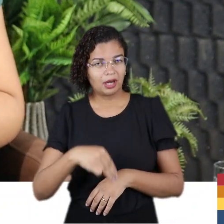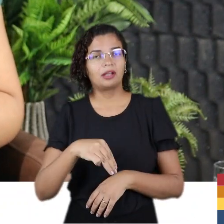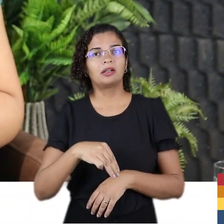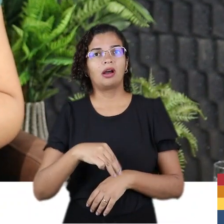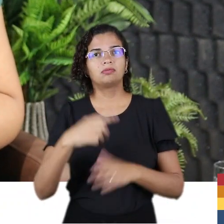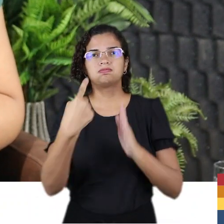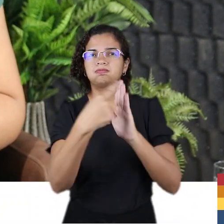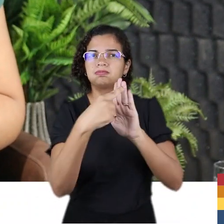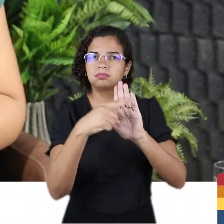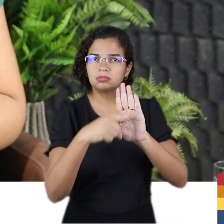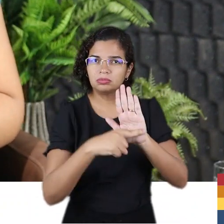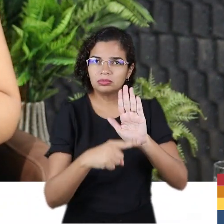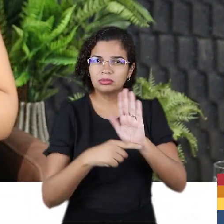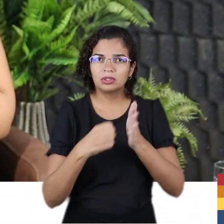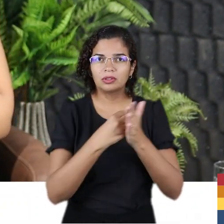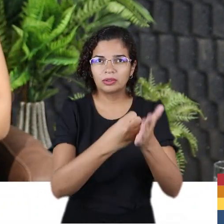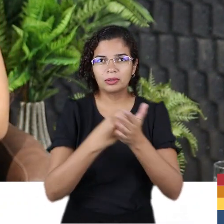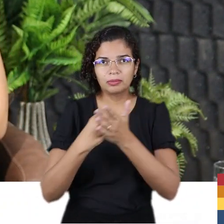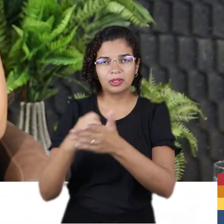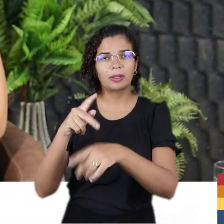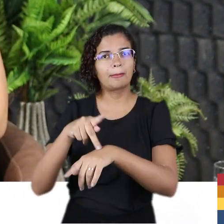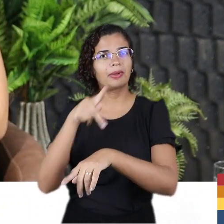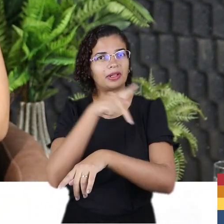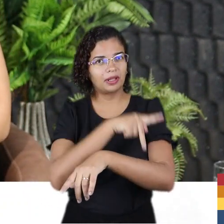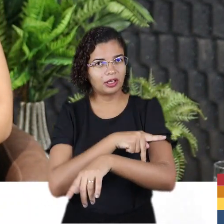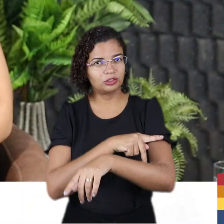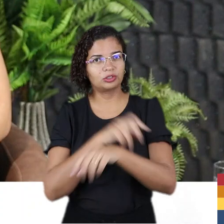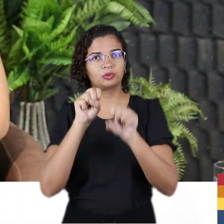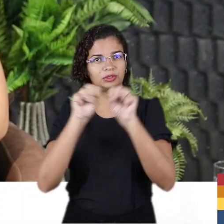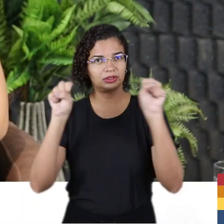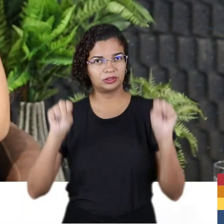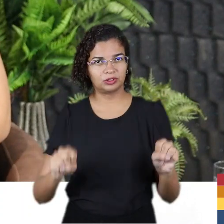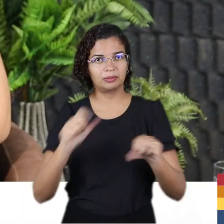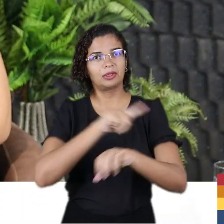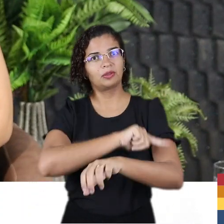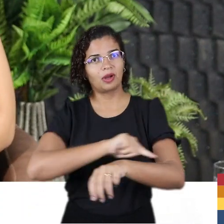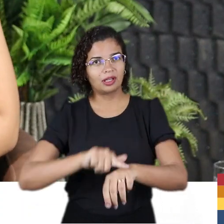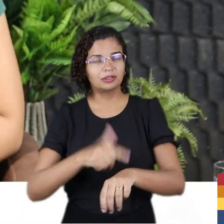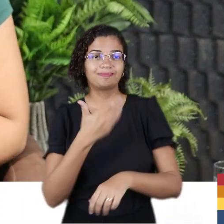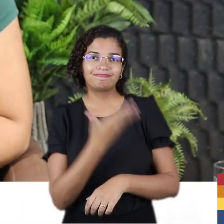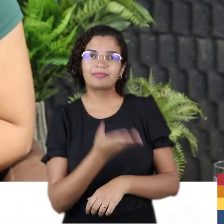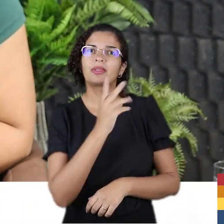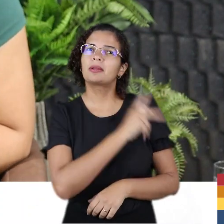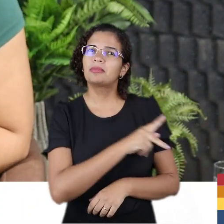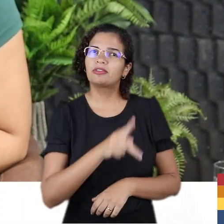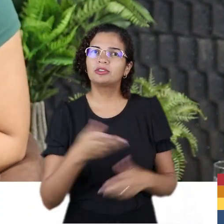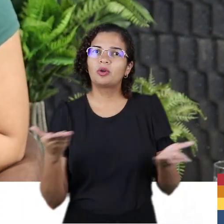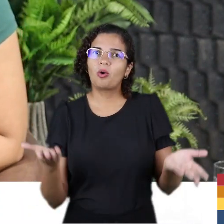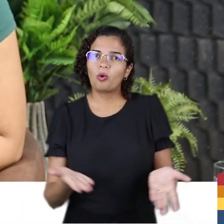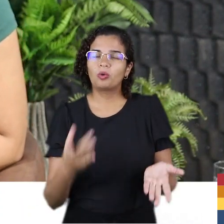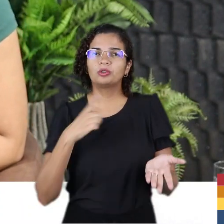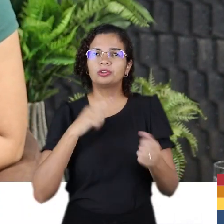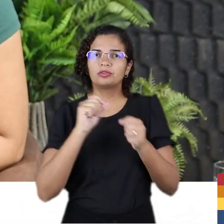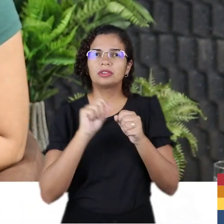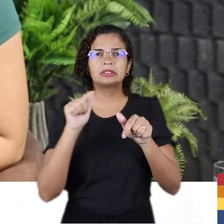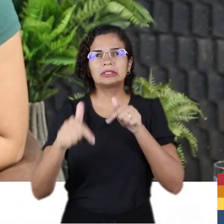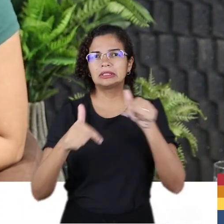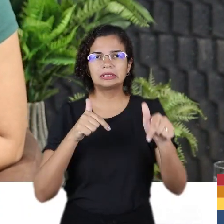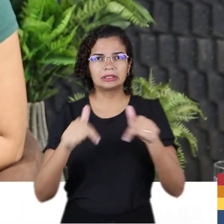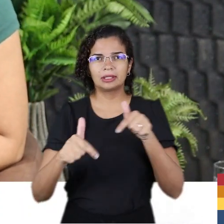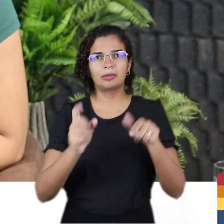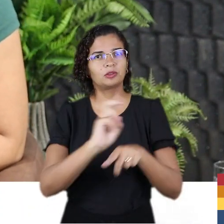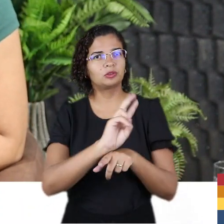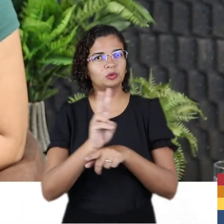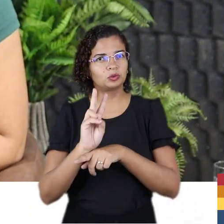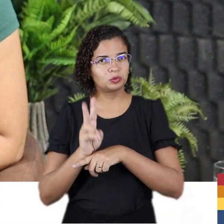acompanhamento pedagógico de sistemas educacionais. A professora atualmente exerce o cargo de supervisora